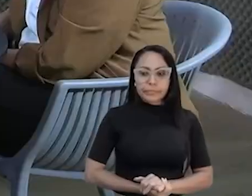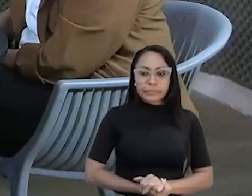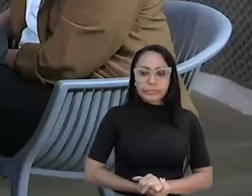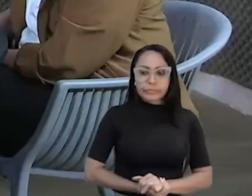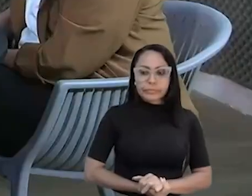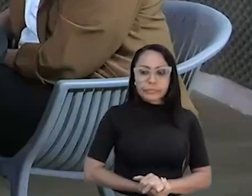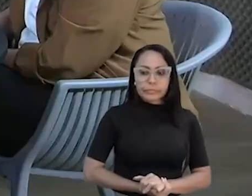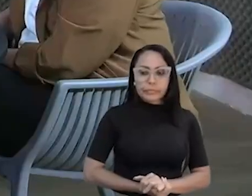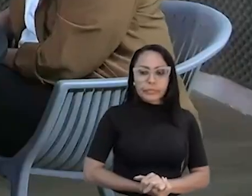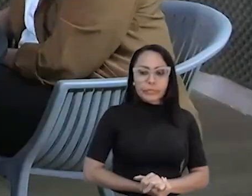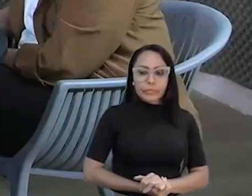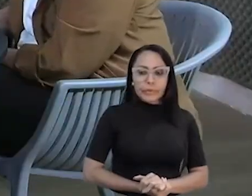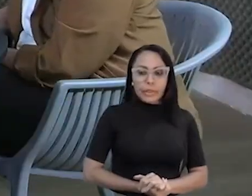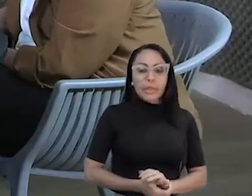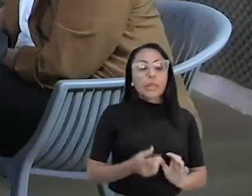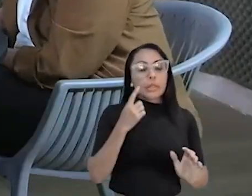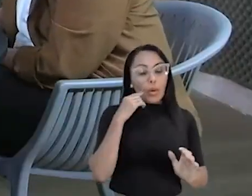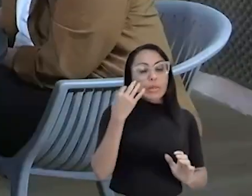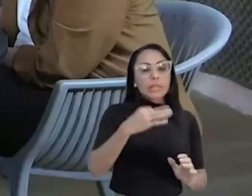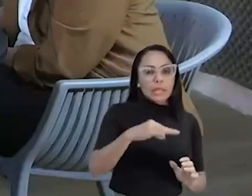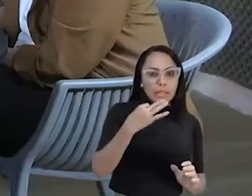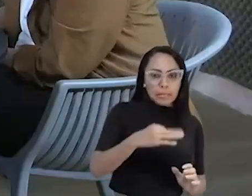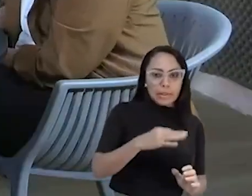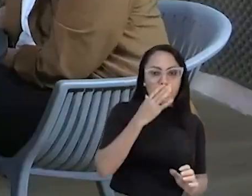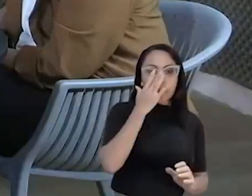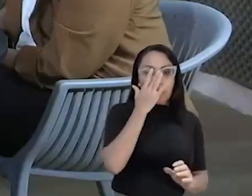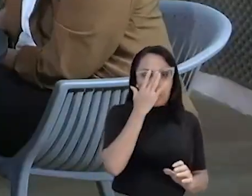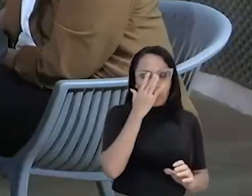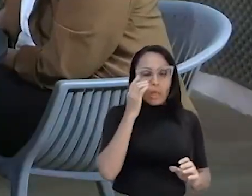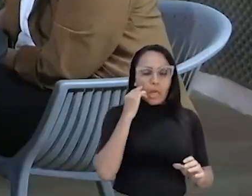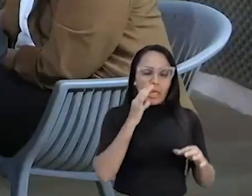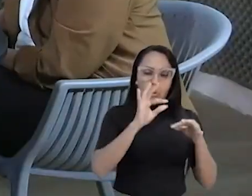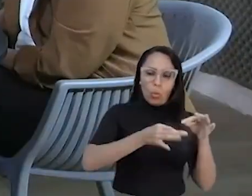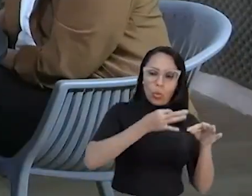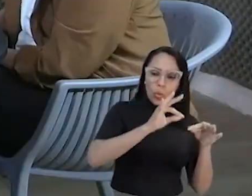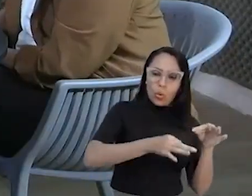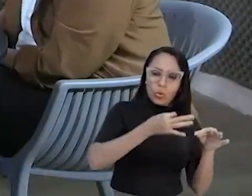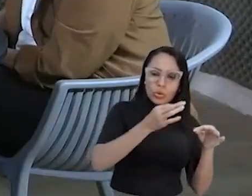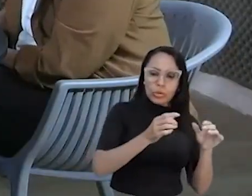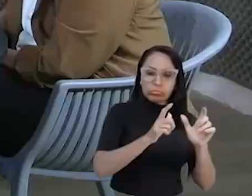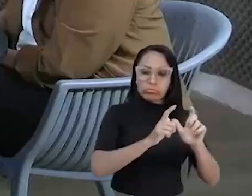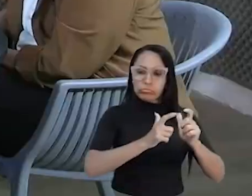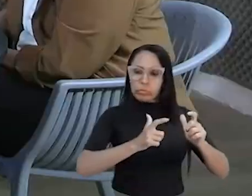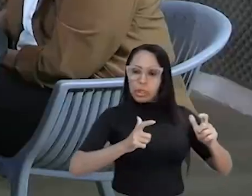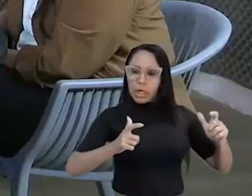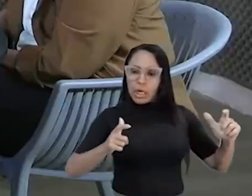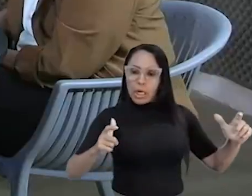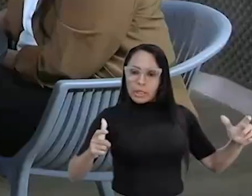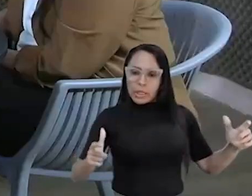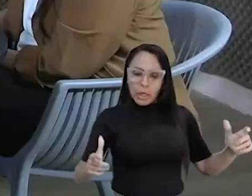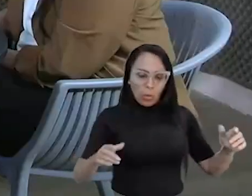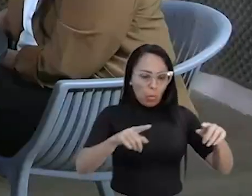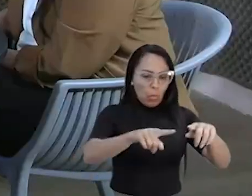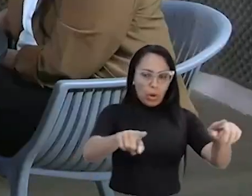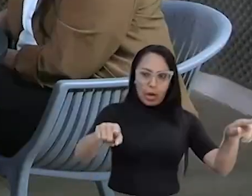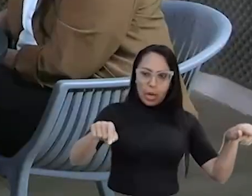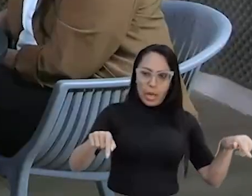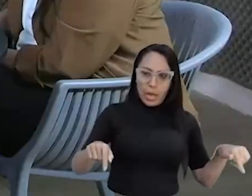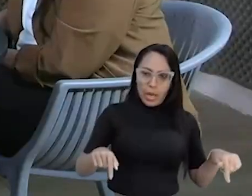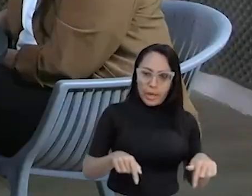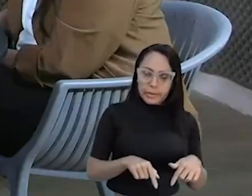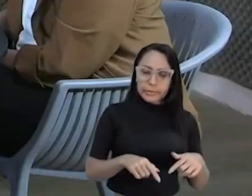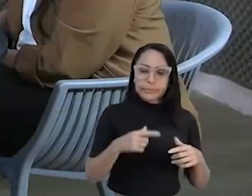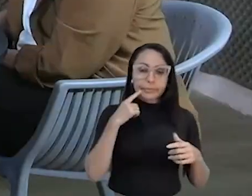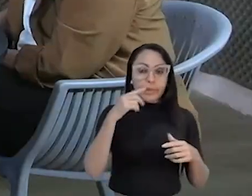lá. inspiração. Exatamente. Que já é inspirado, tipo assim, num crochê grandão, né? Digamos assim. Exatamente. Um bordado gigante. Exato.